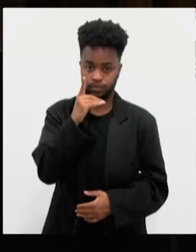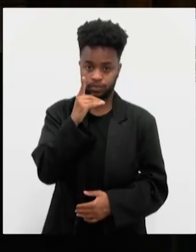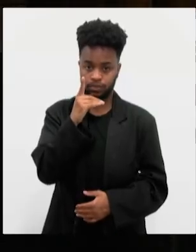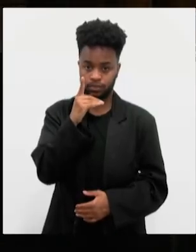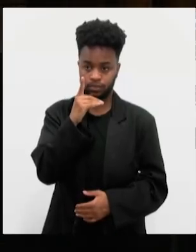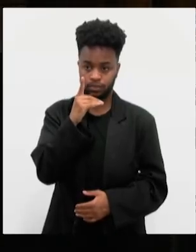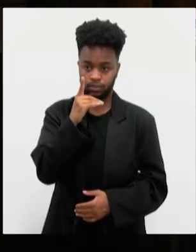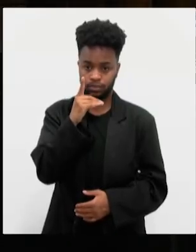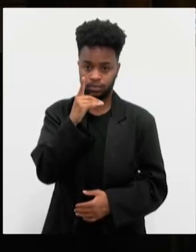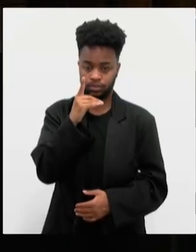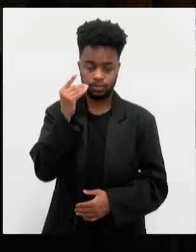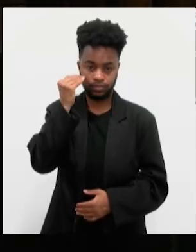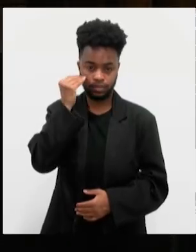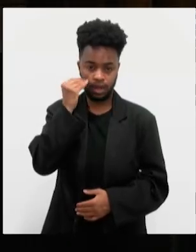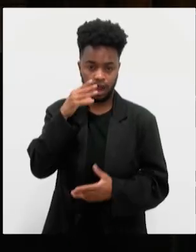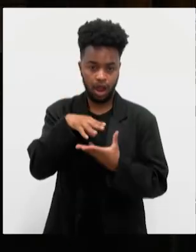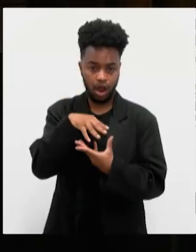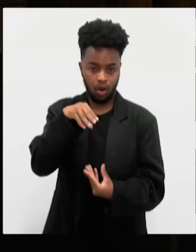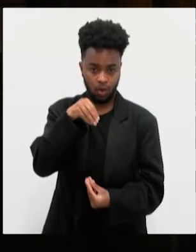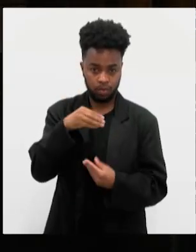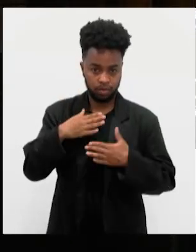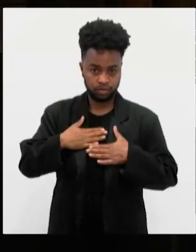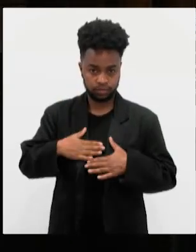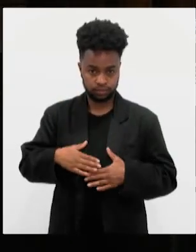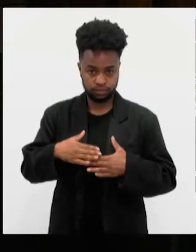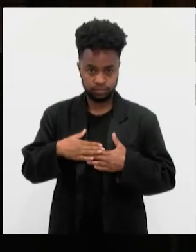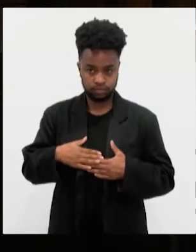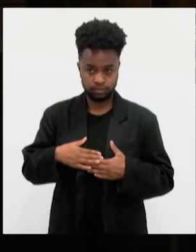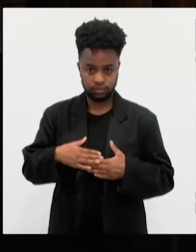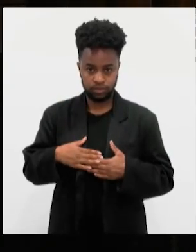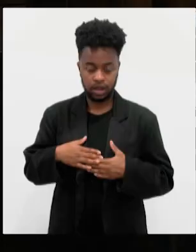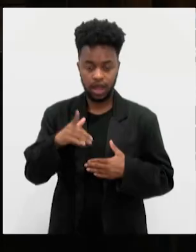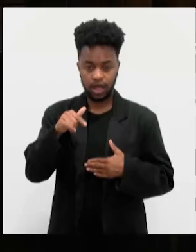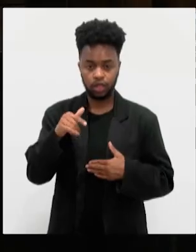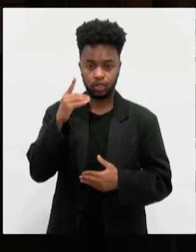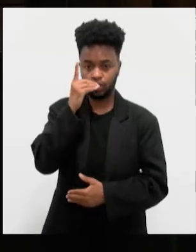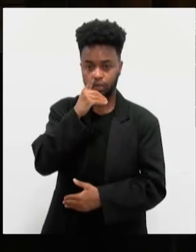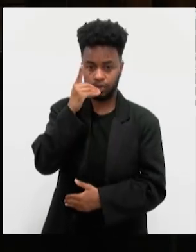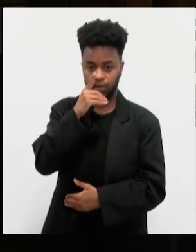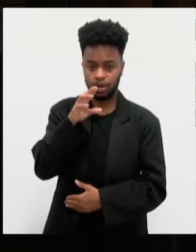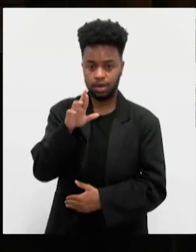para acalmar as almas, foi domingo de Ramos.